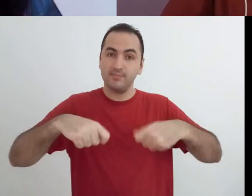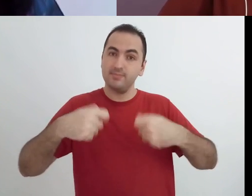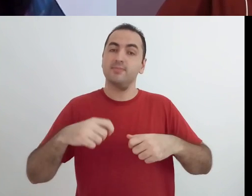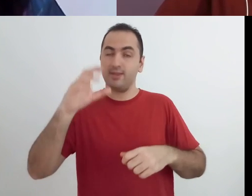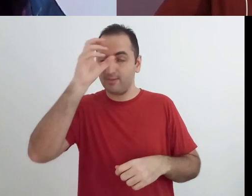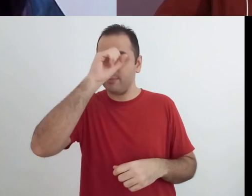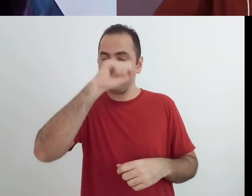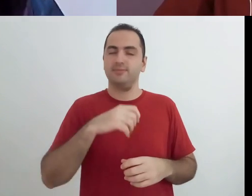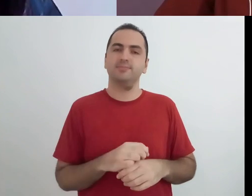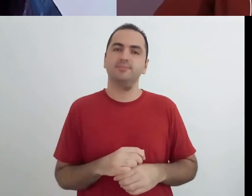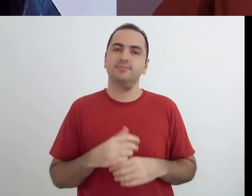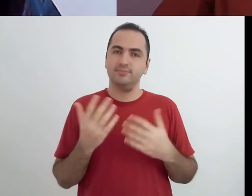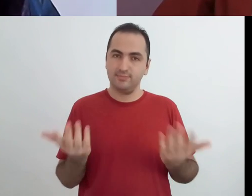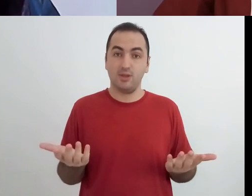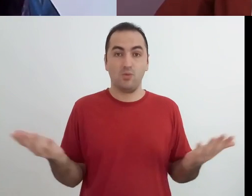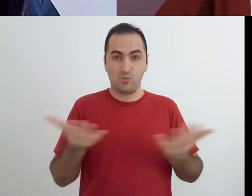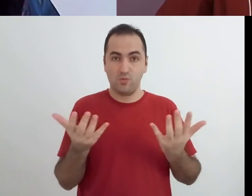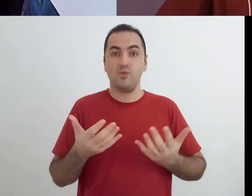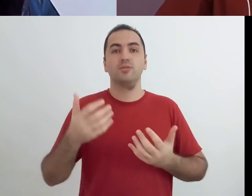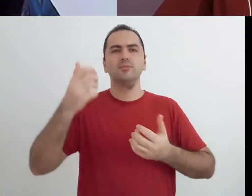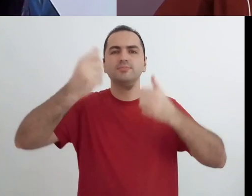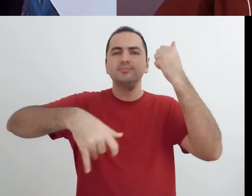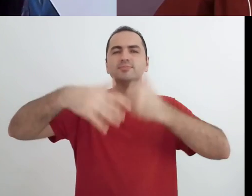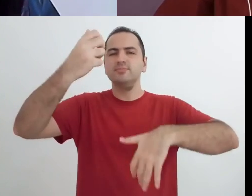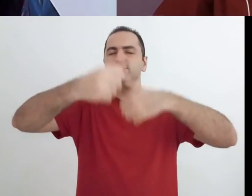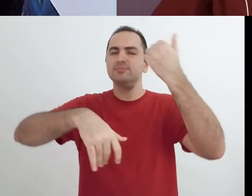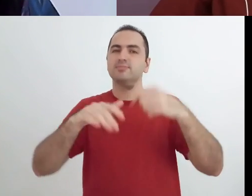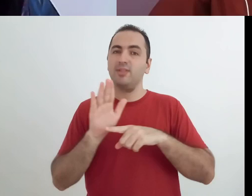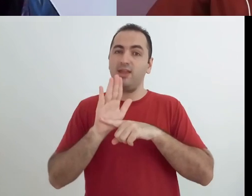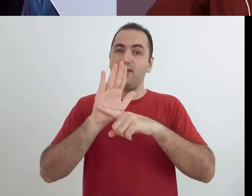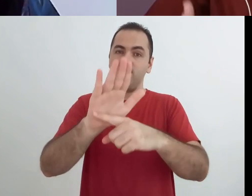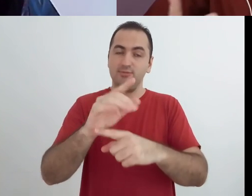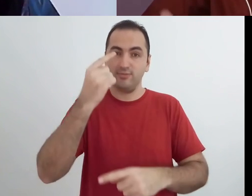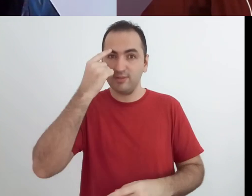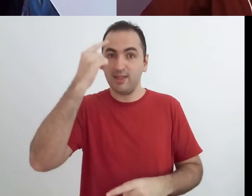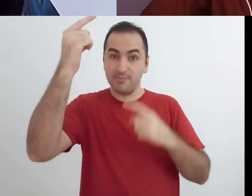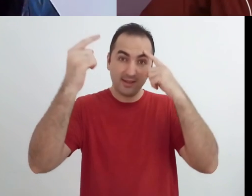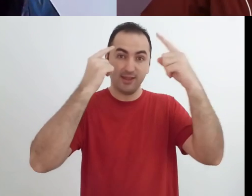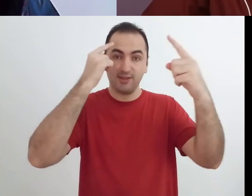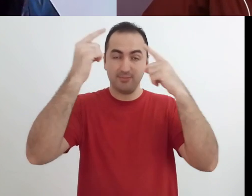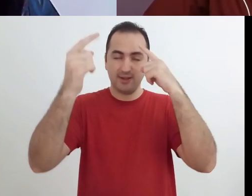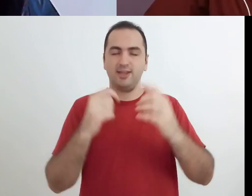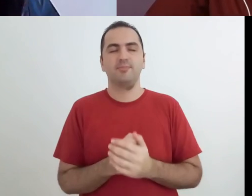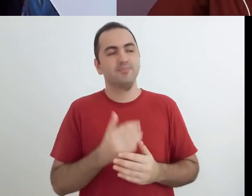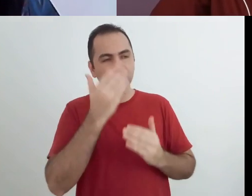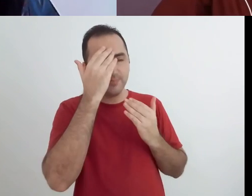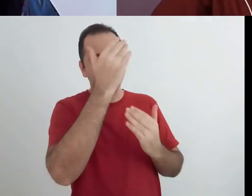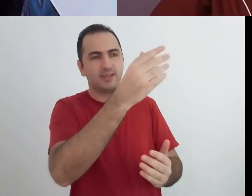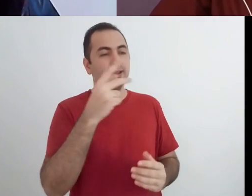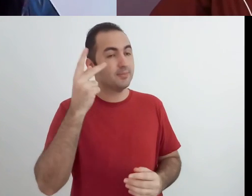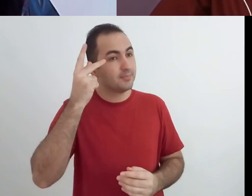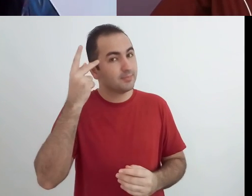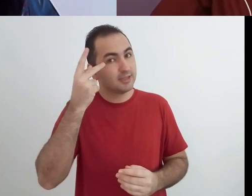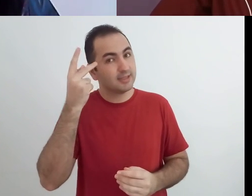aí que a gente queria dar para vocês, alguns lembretes importantes, tá? Agradeço muito a presença aí da intérprete